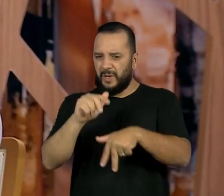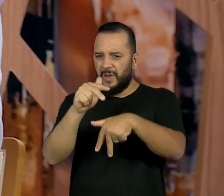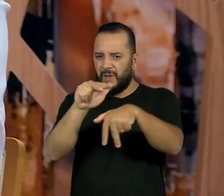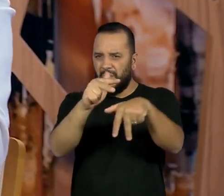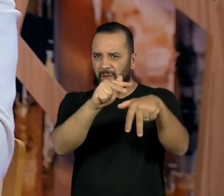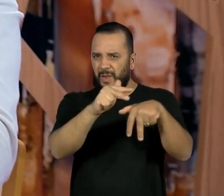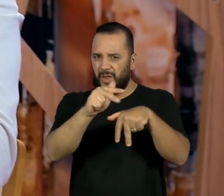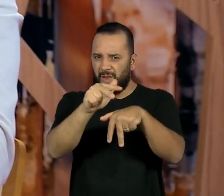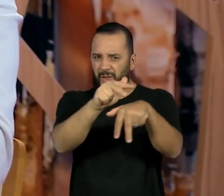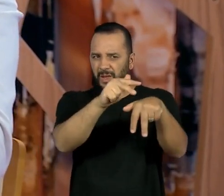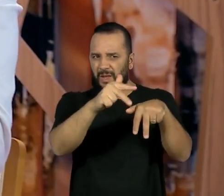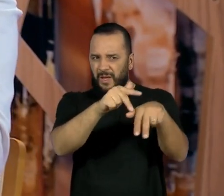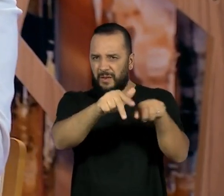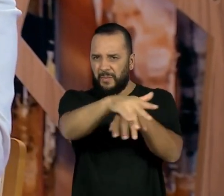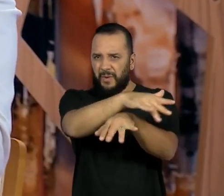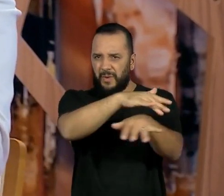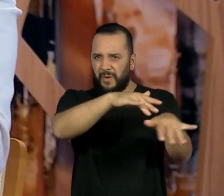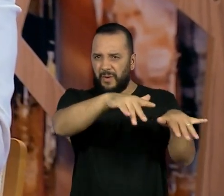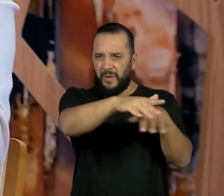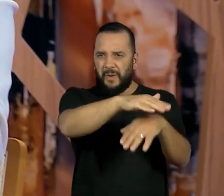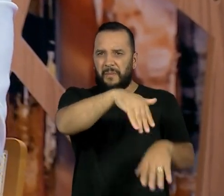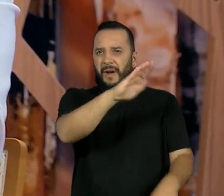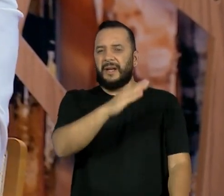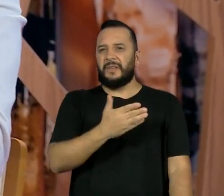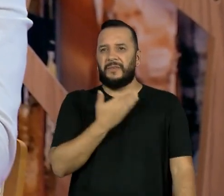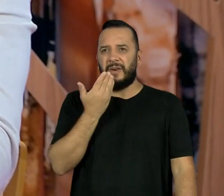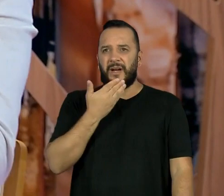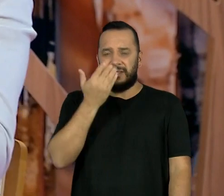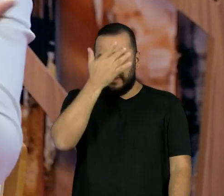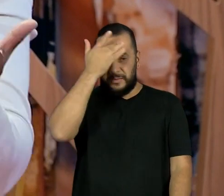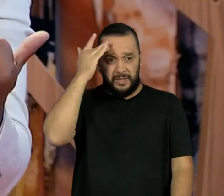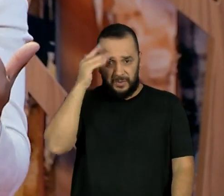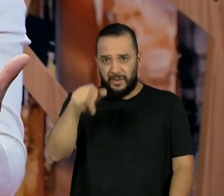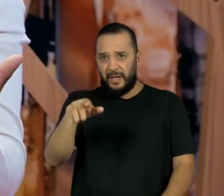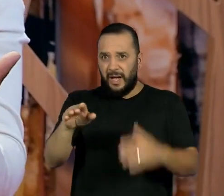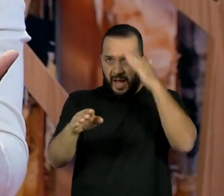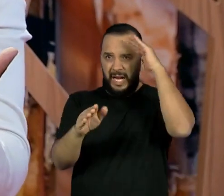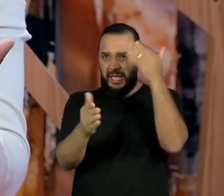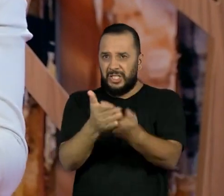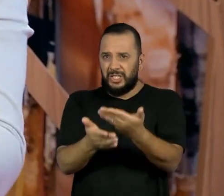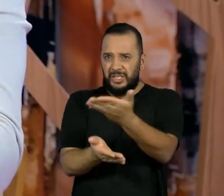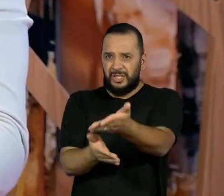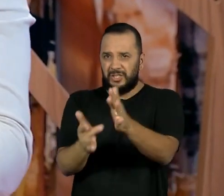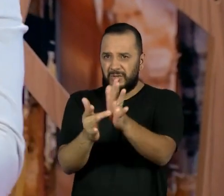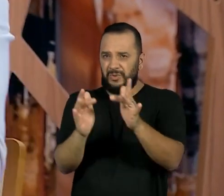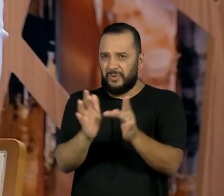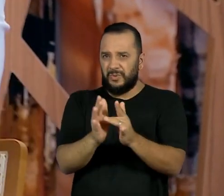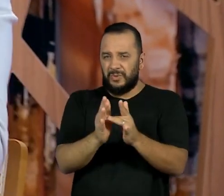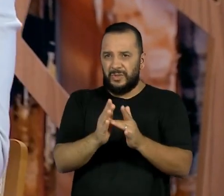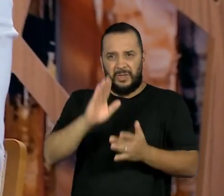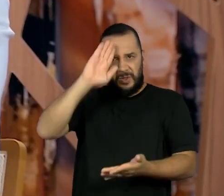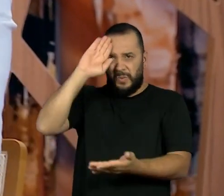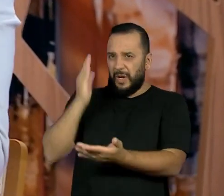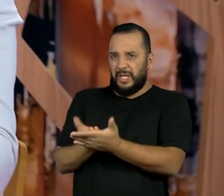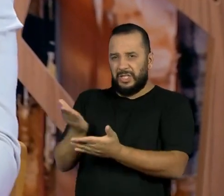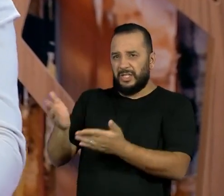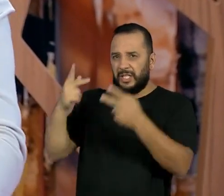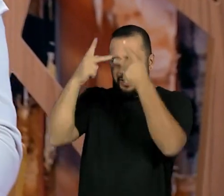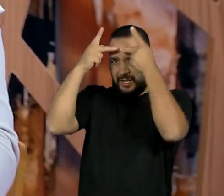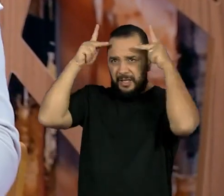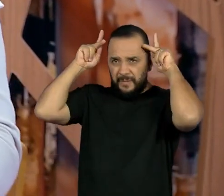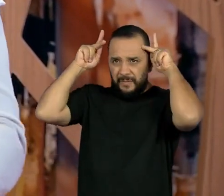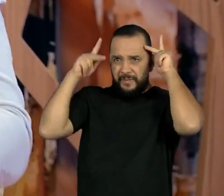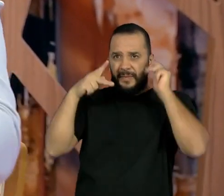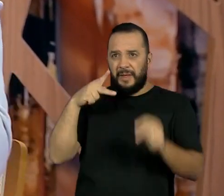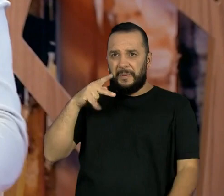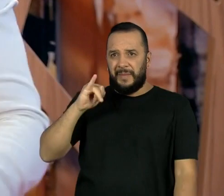mobilizar essa massa, é mais fácil. As pessoas acreditam em Jesus, mas não acreditam no Pilatos. Então vamos começar a tentar de alguma forma falar que o Estado é